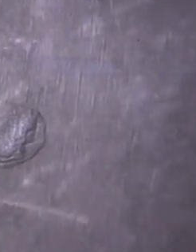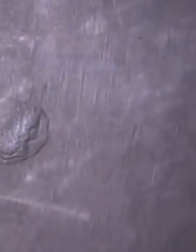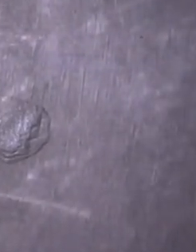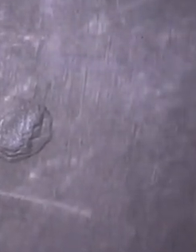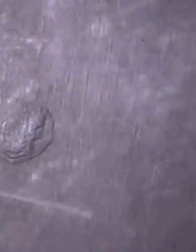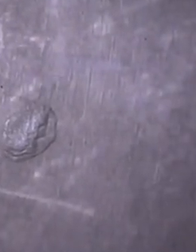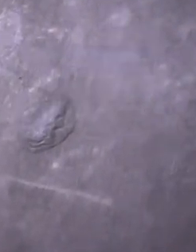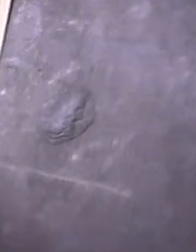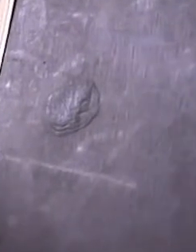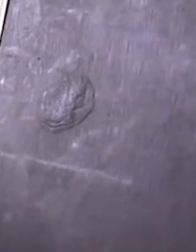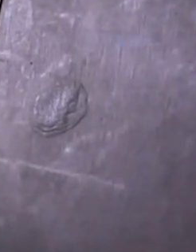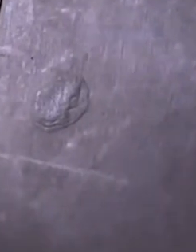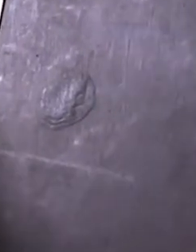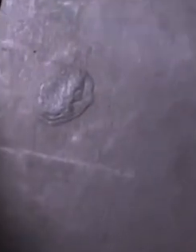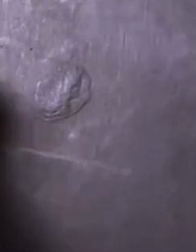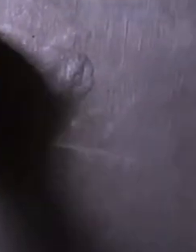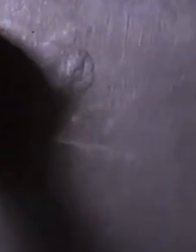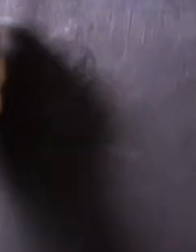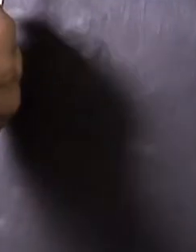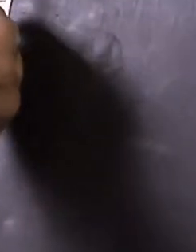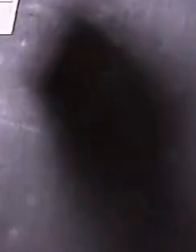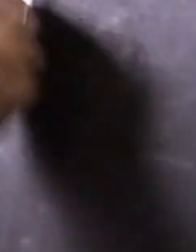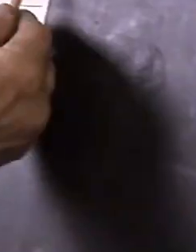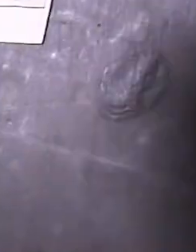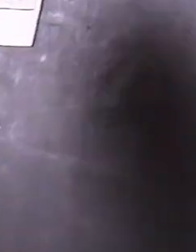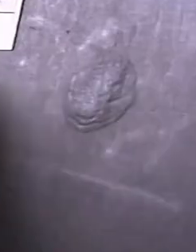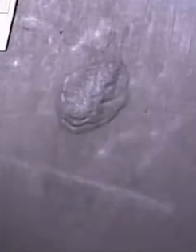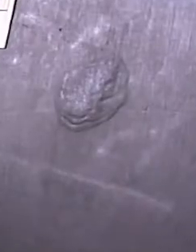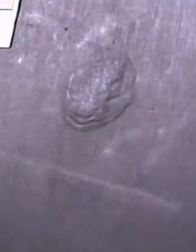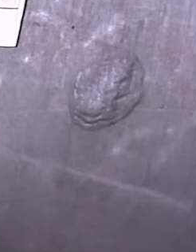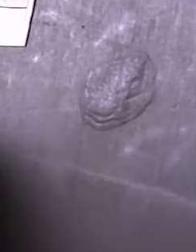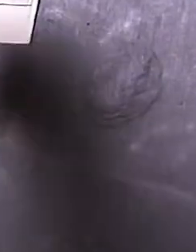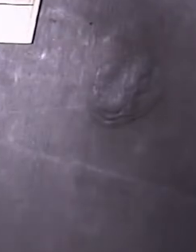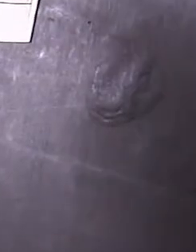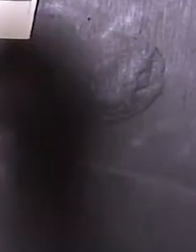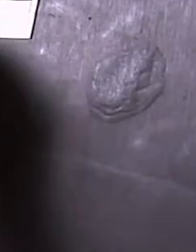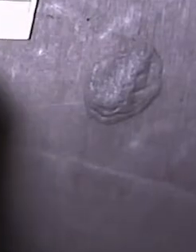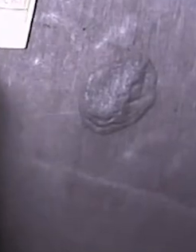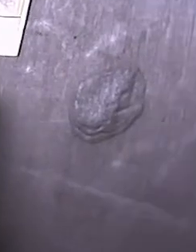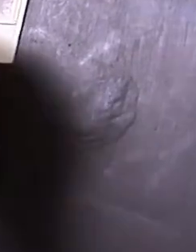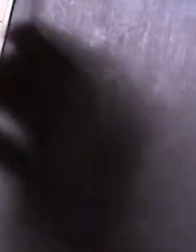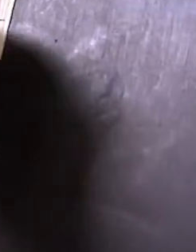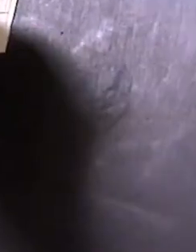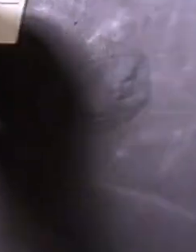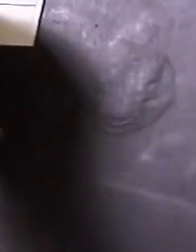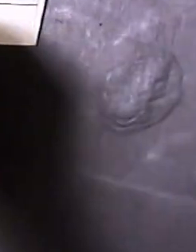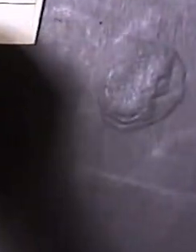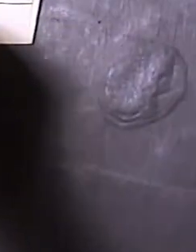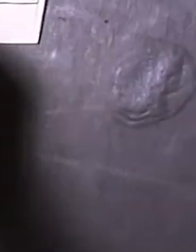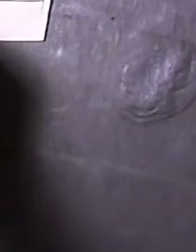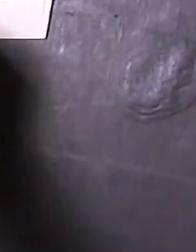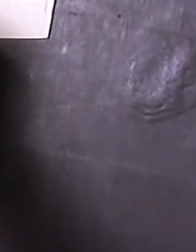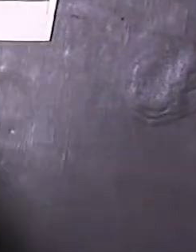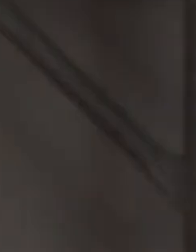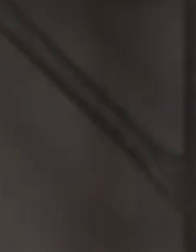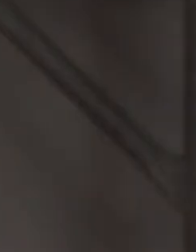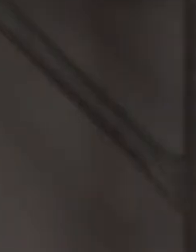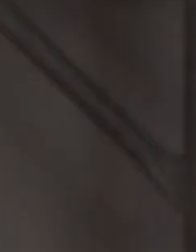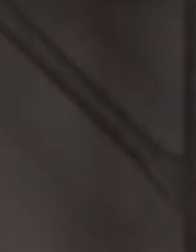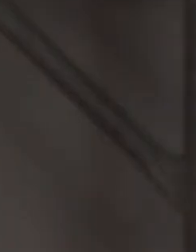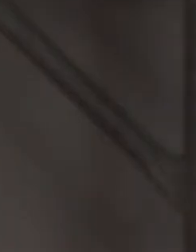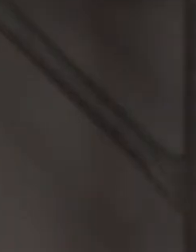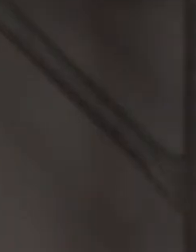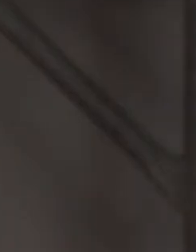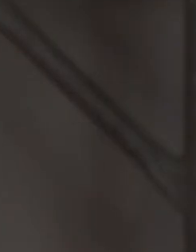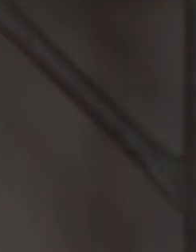Elas fizeram uma ligação rítmica. O grande aprendizado foi compreender que a